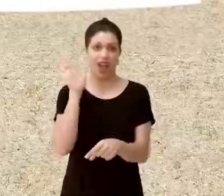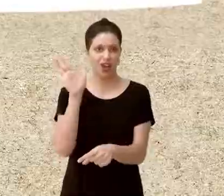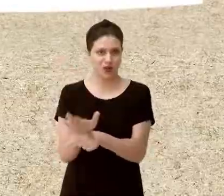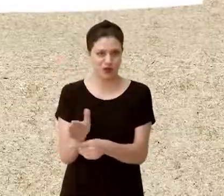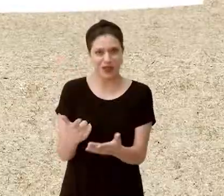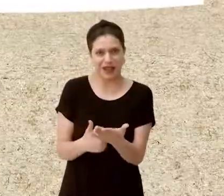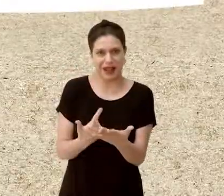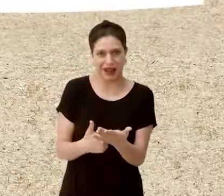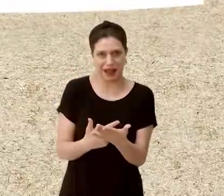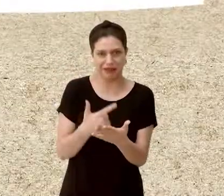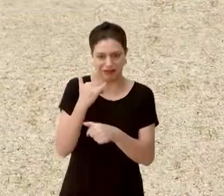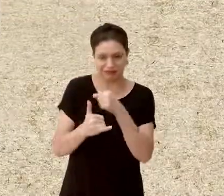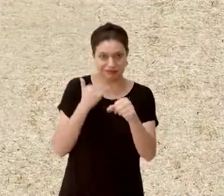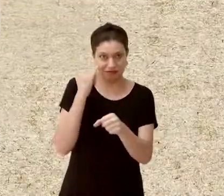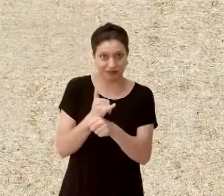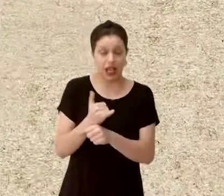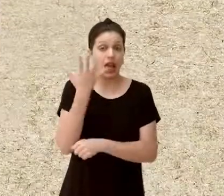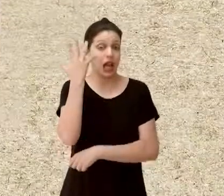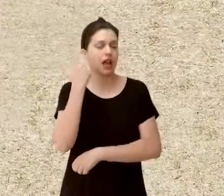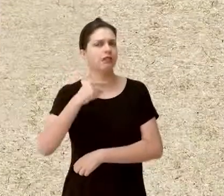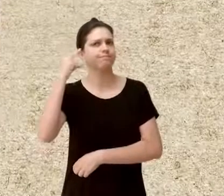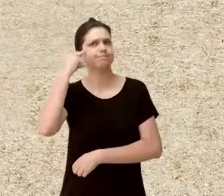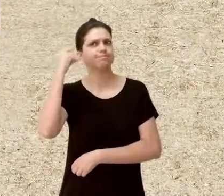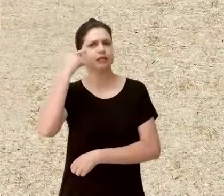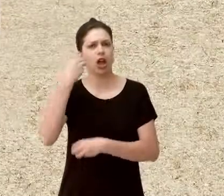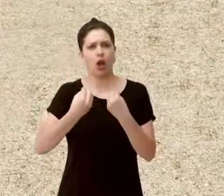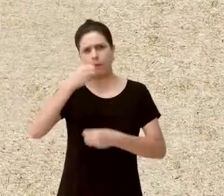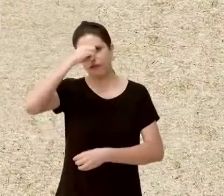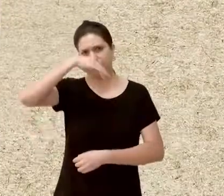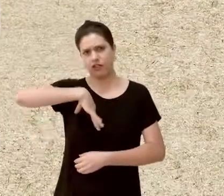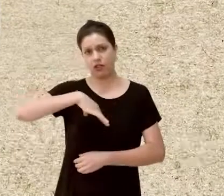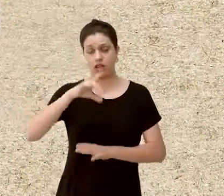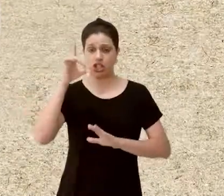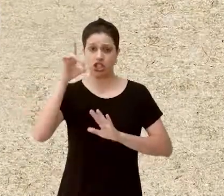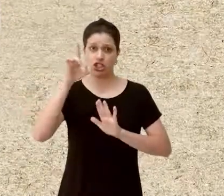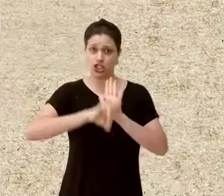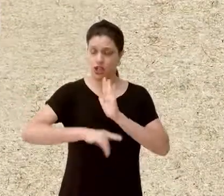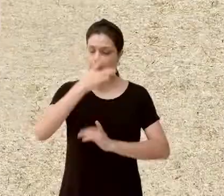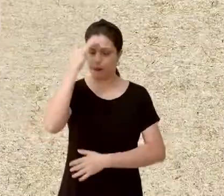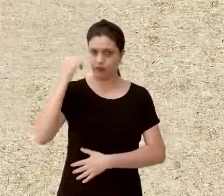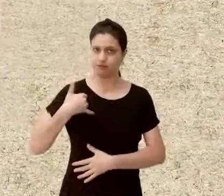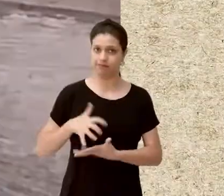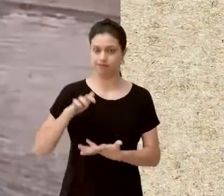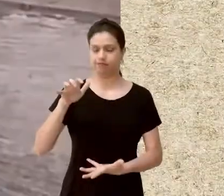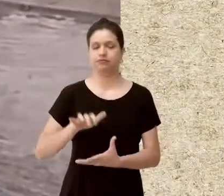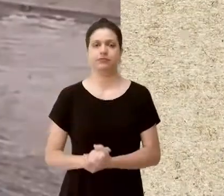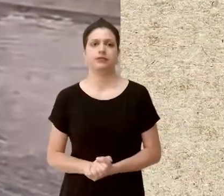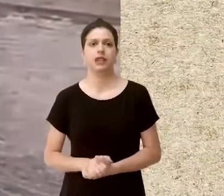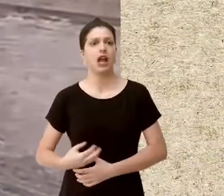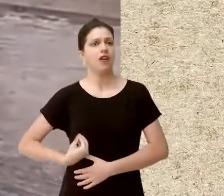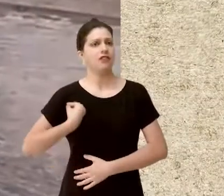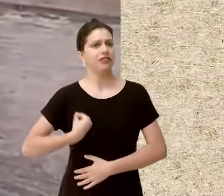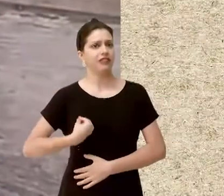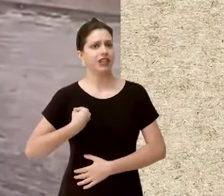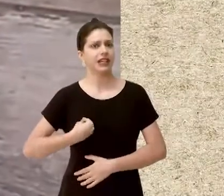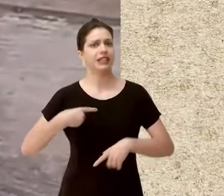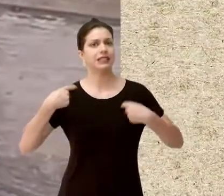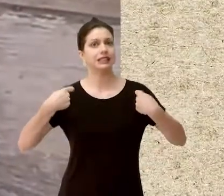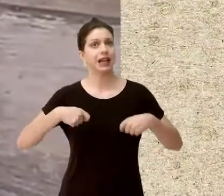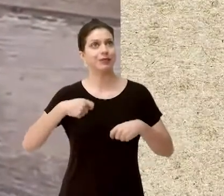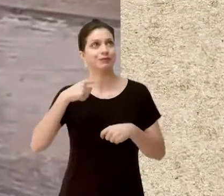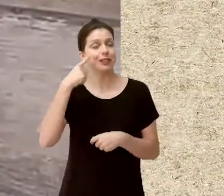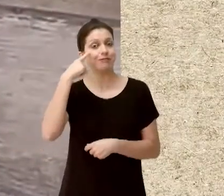também ajudam, por meio de e-book, crianças a refletir sobre a violação de direitos das pessoas idosas. Fazer com que a